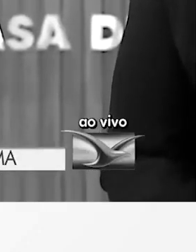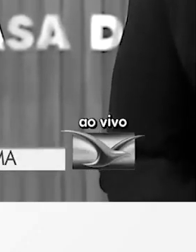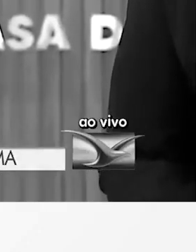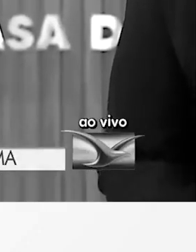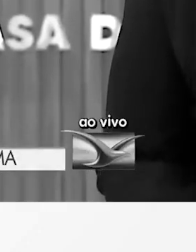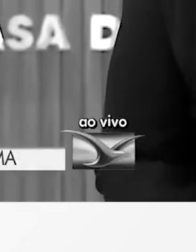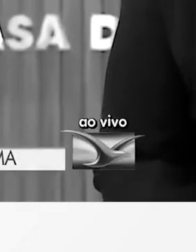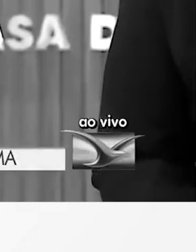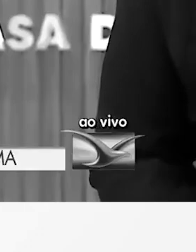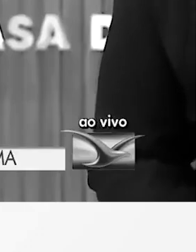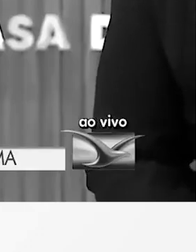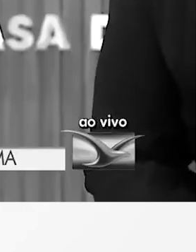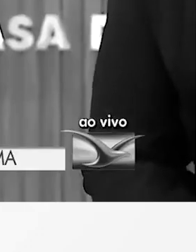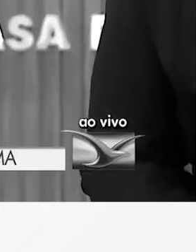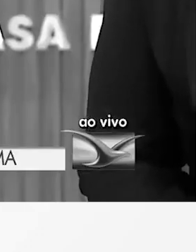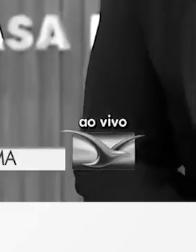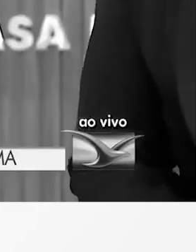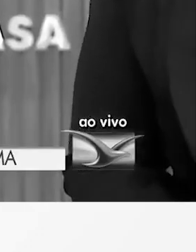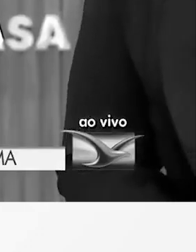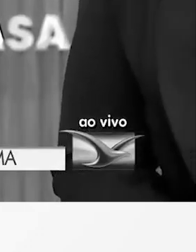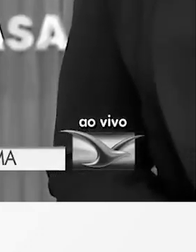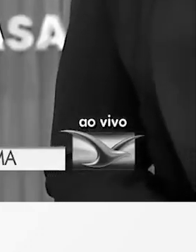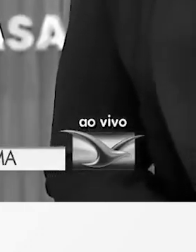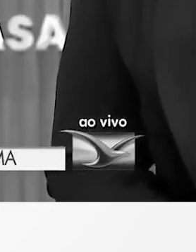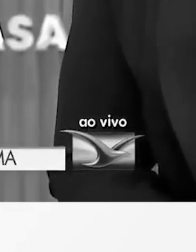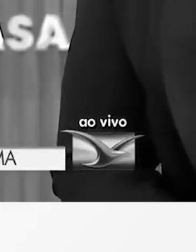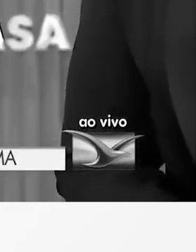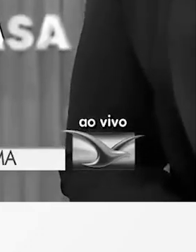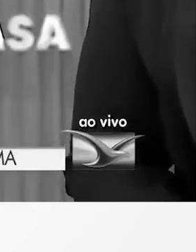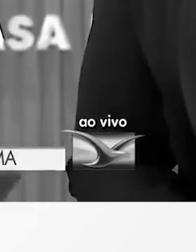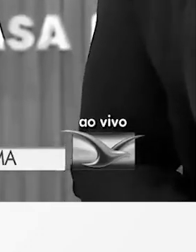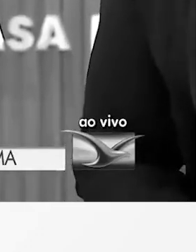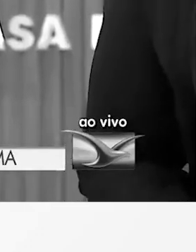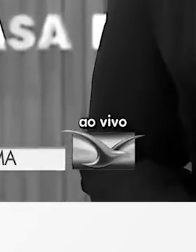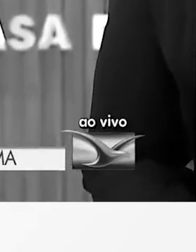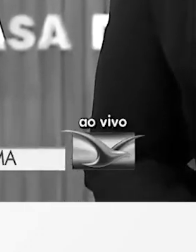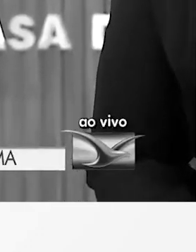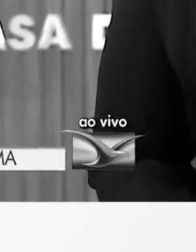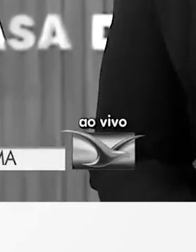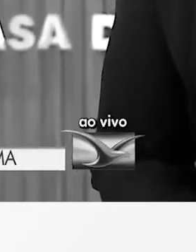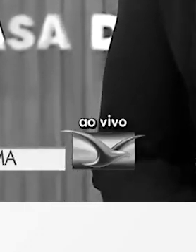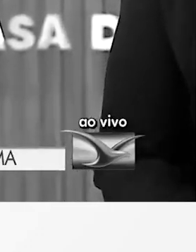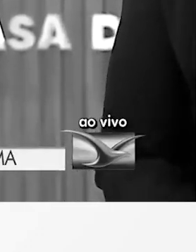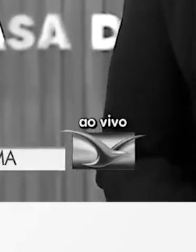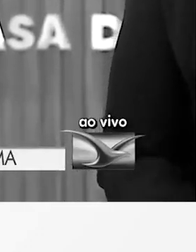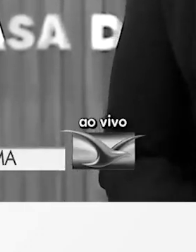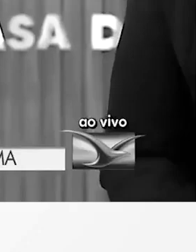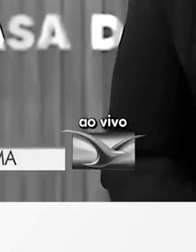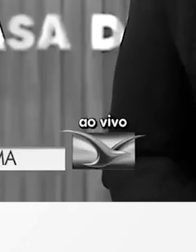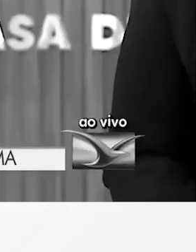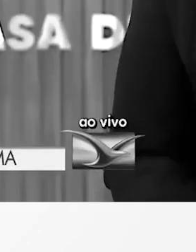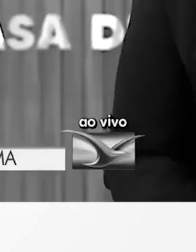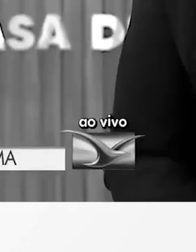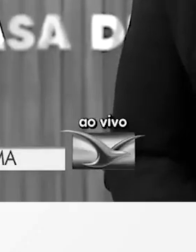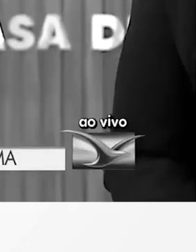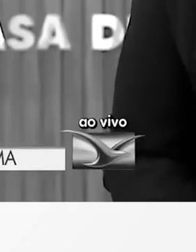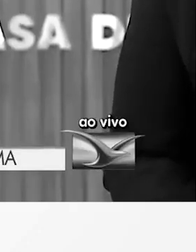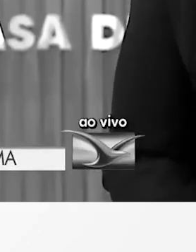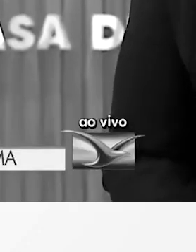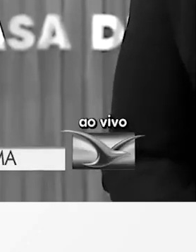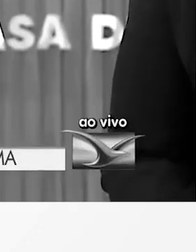de intolerância religiosa mas eles não se manifestaram estão acusando a igreja Assembleia de Deus do Campo